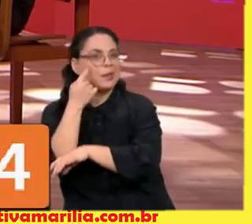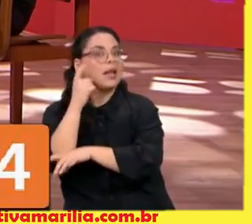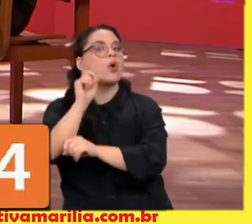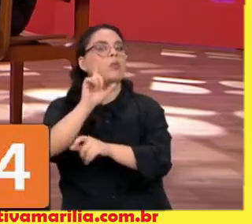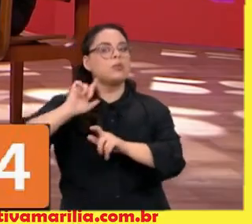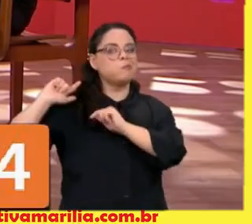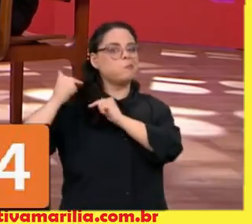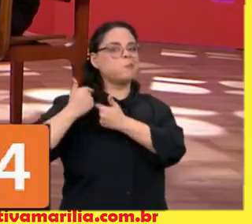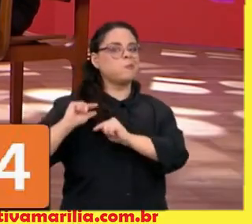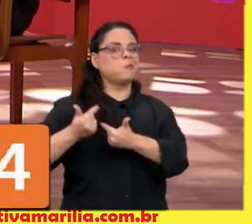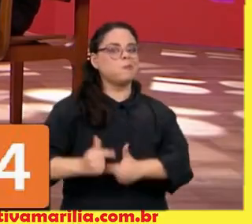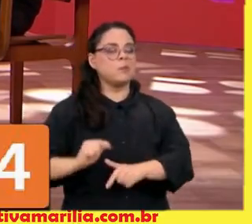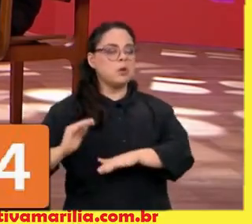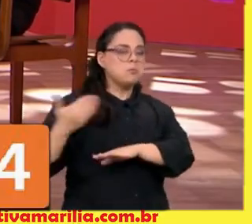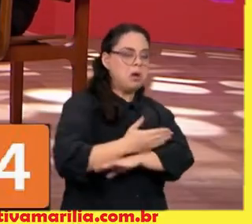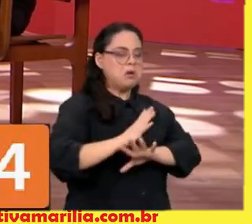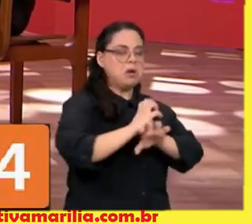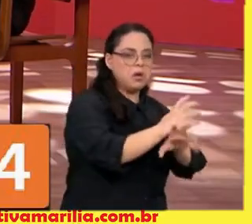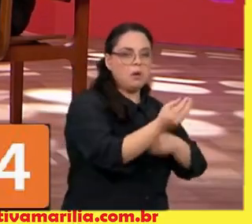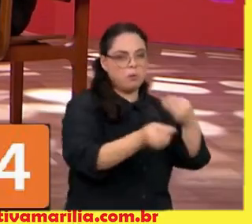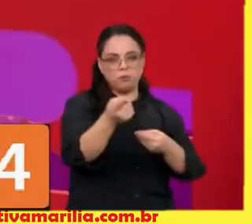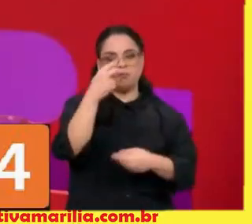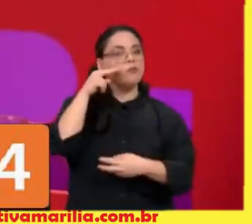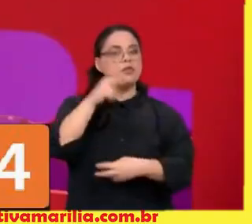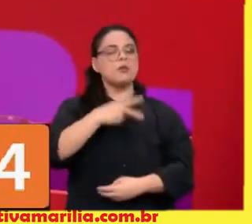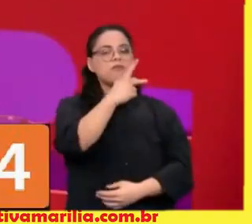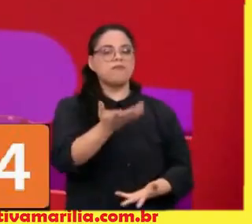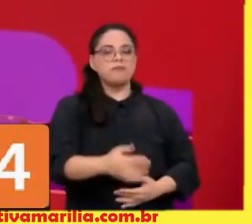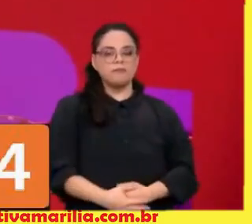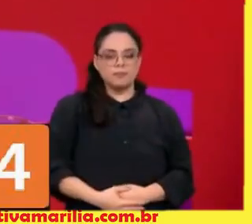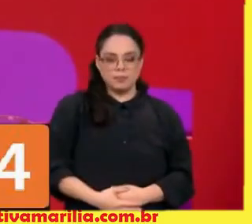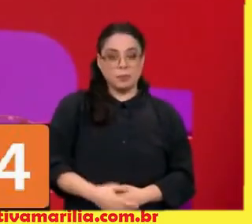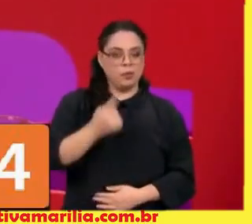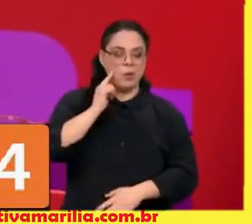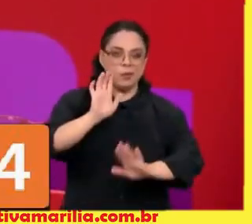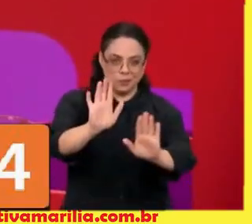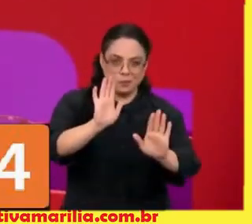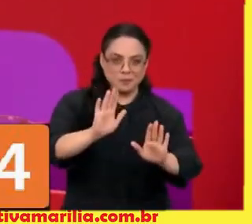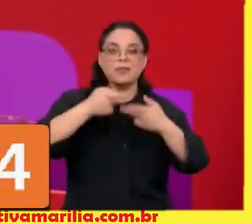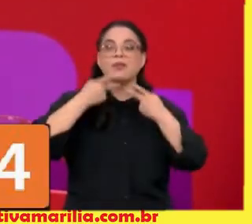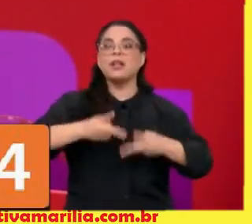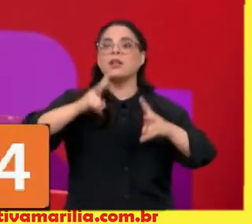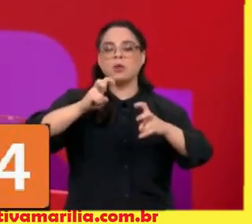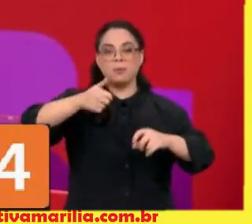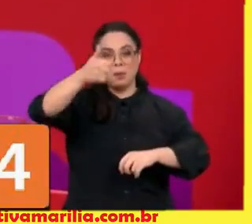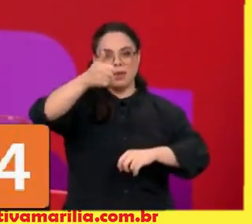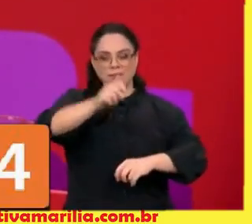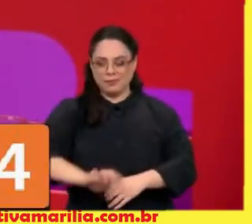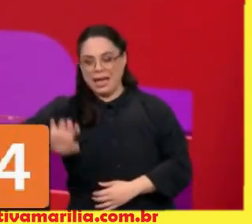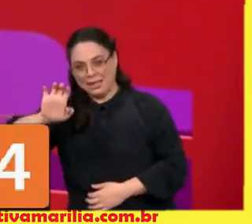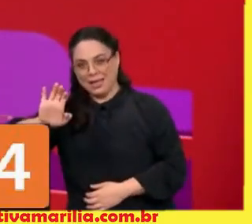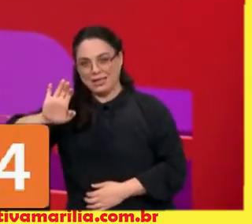Há uma polêmica. Como você vê tudo isso? Tá. Deixa eu falar do lado da direita, não, da esquerda, desculpe,